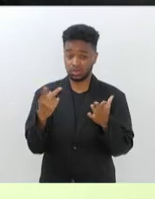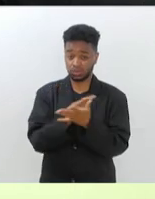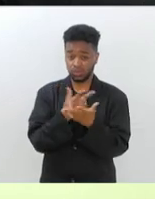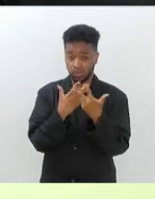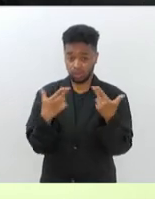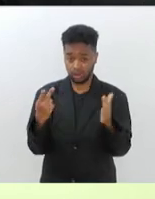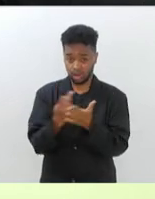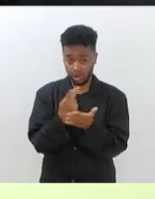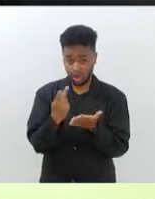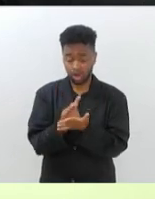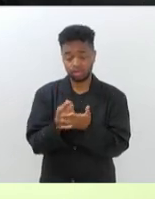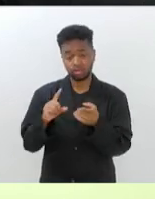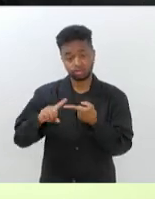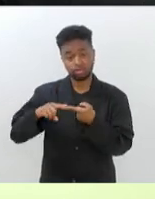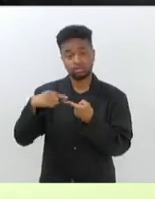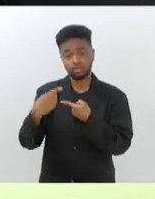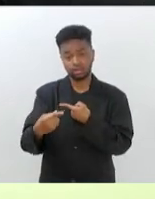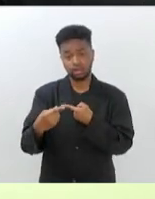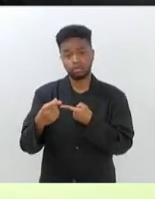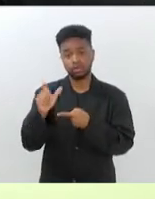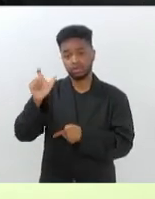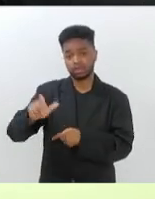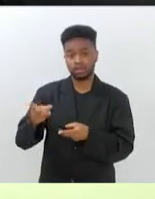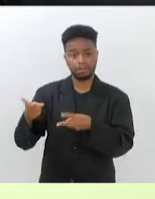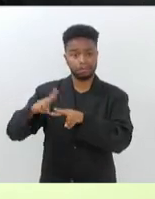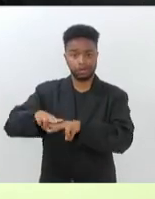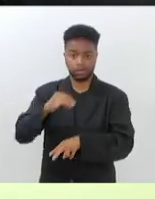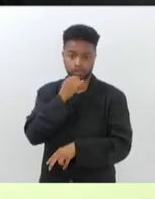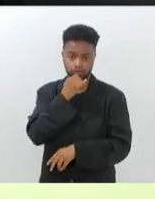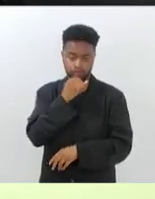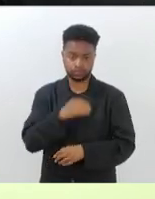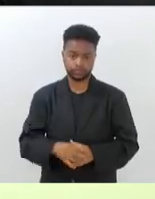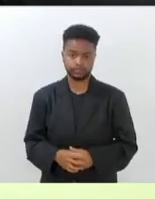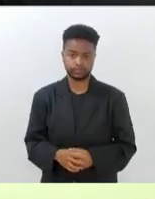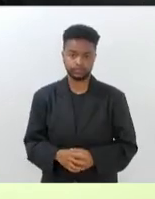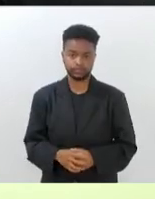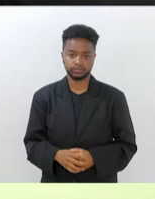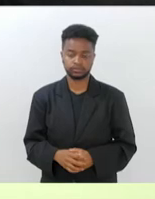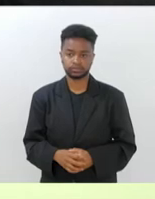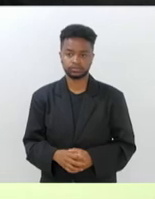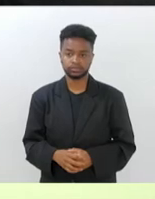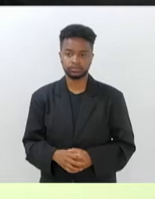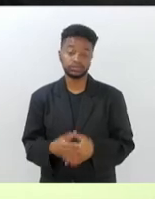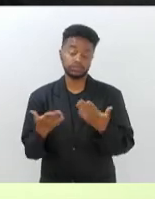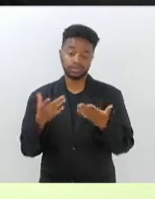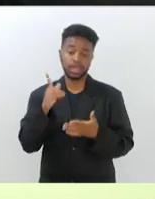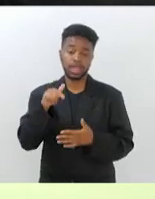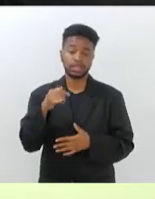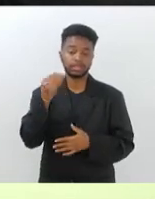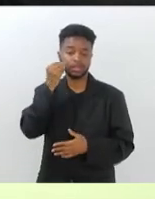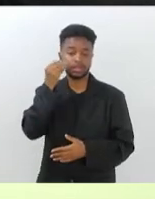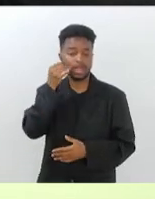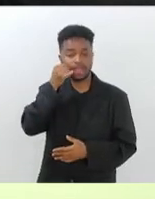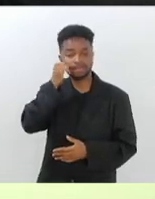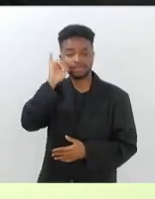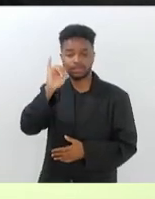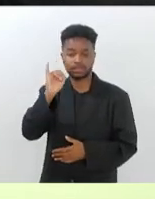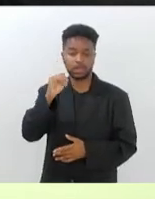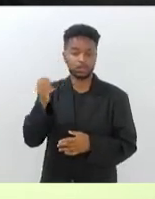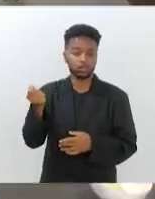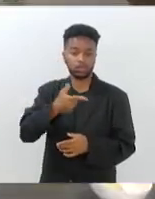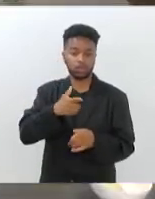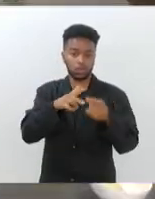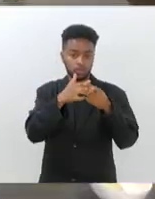depois eh o o mandatário é preso por exemplo Então eu só quer dier ação preventiva na verdade do que ação corretiva muito